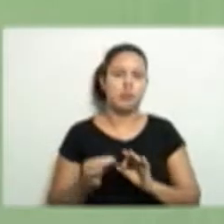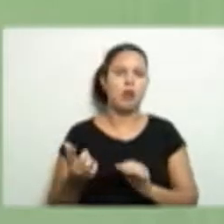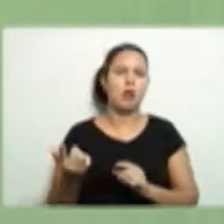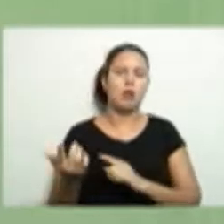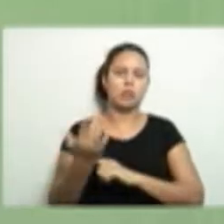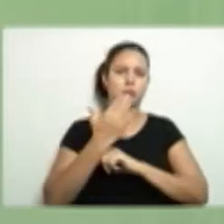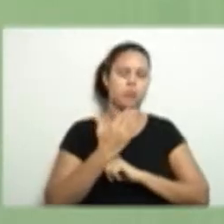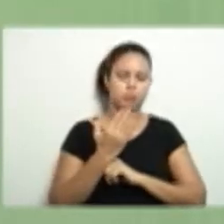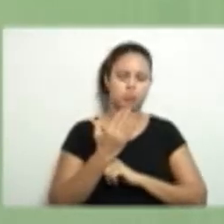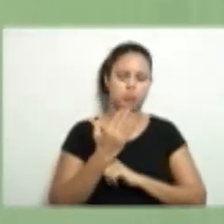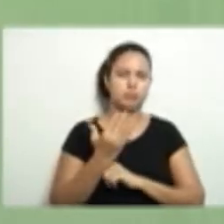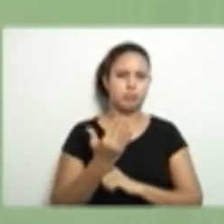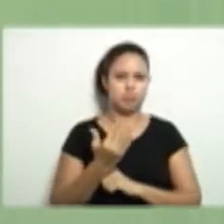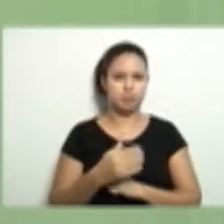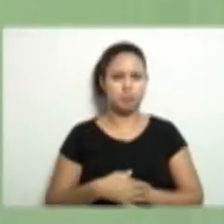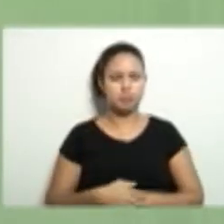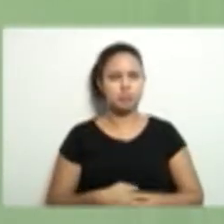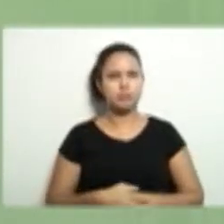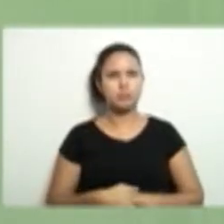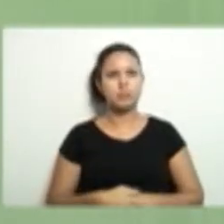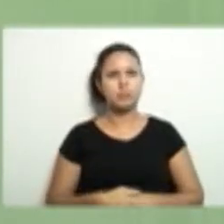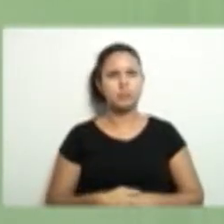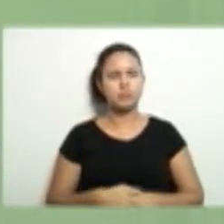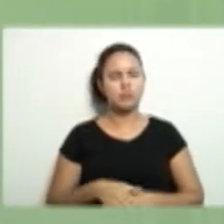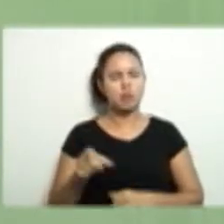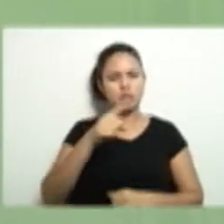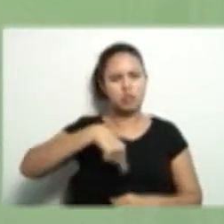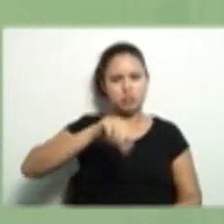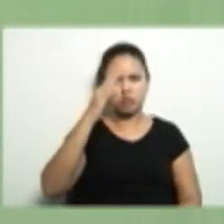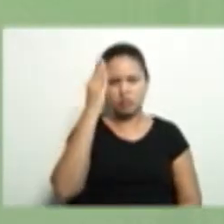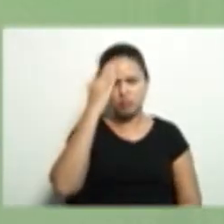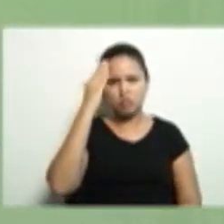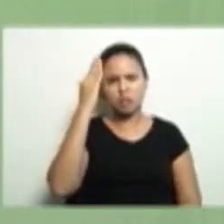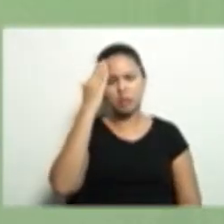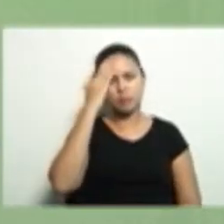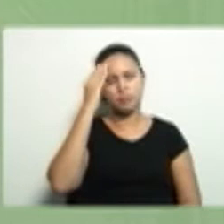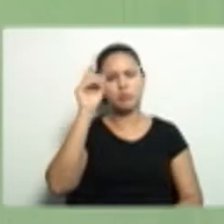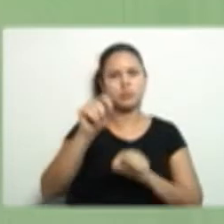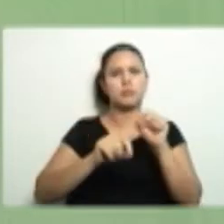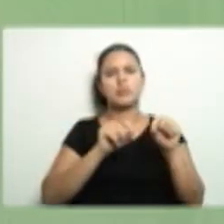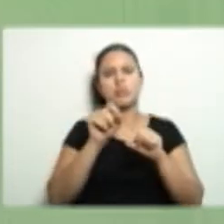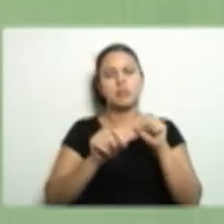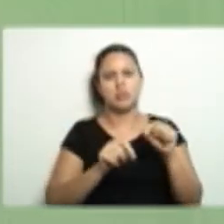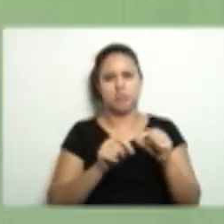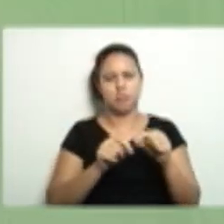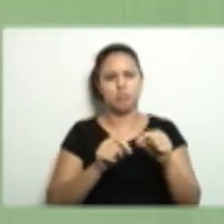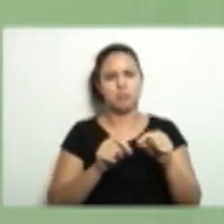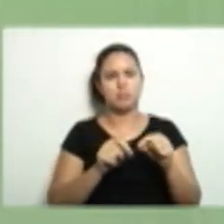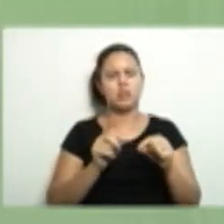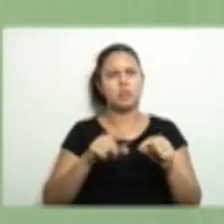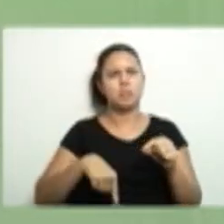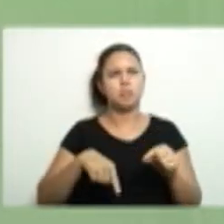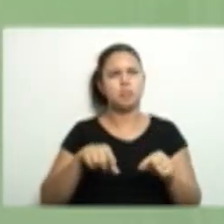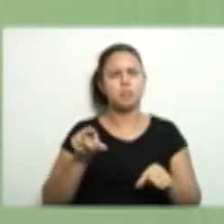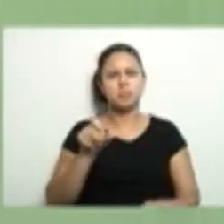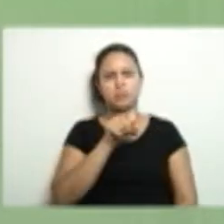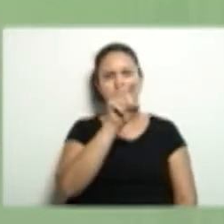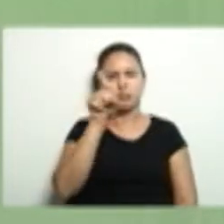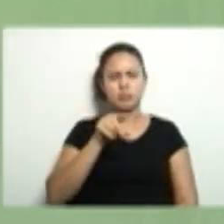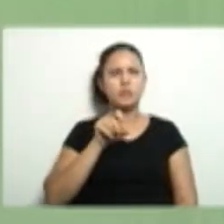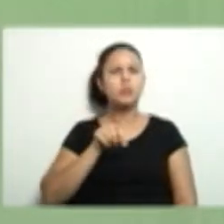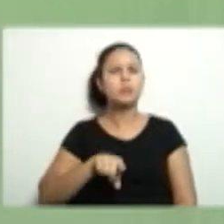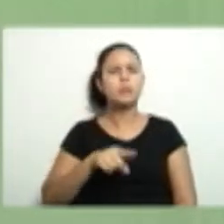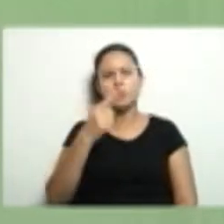produção. E a gente sabe que existe, então, a partir daí, a grande dúvida de